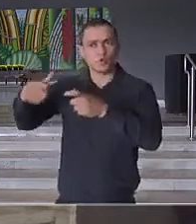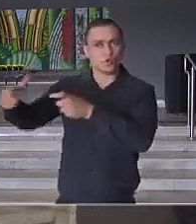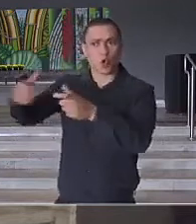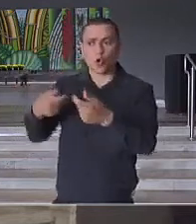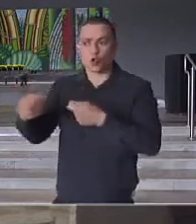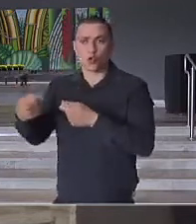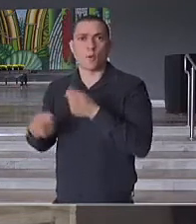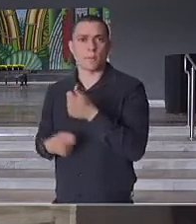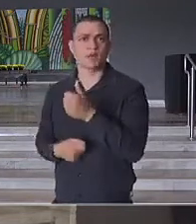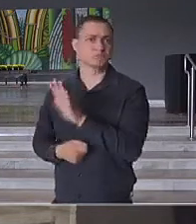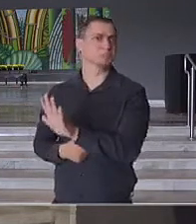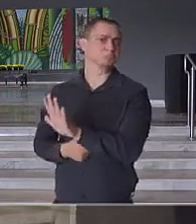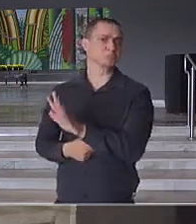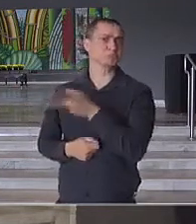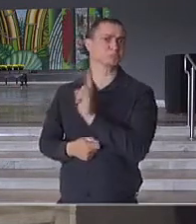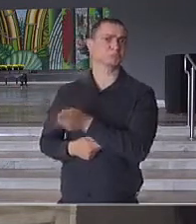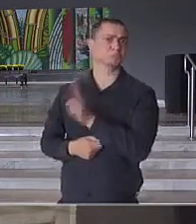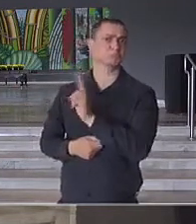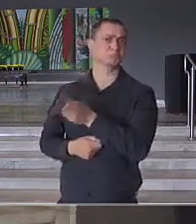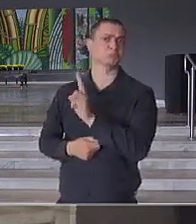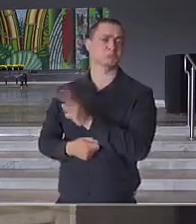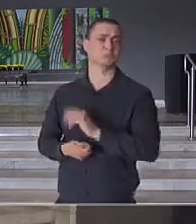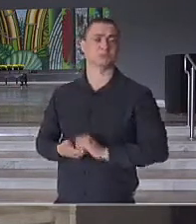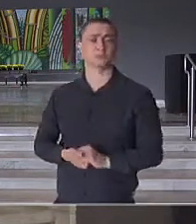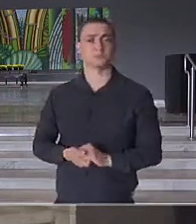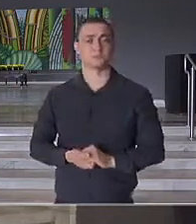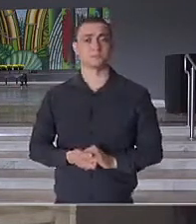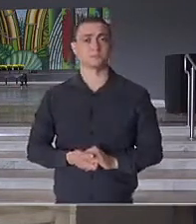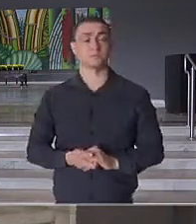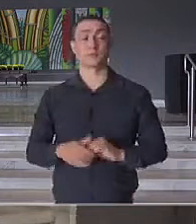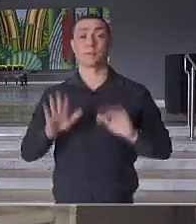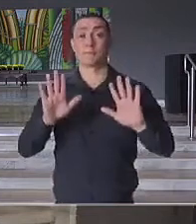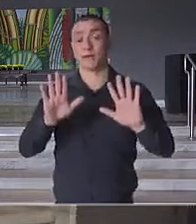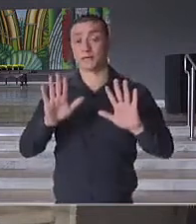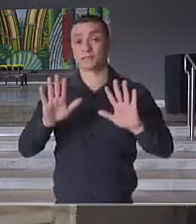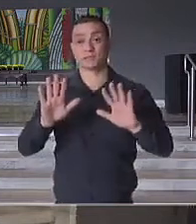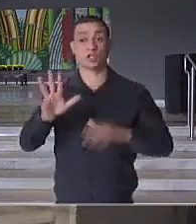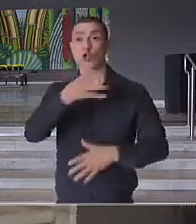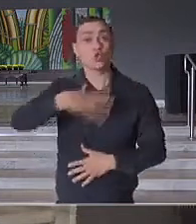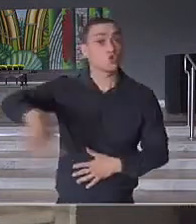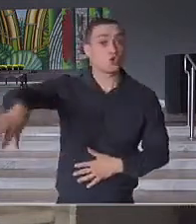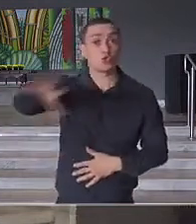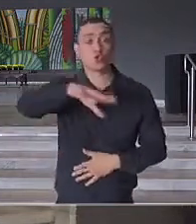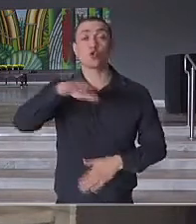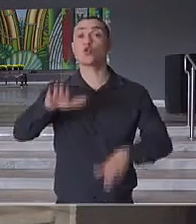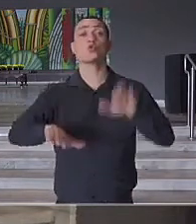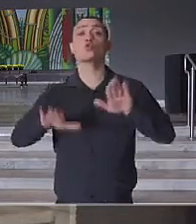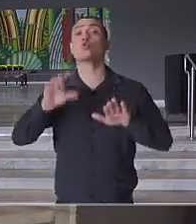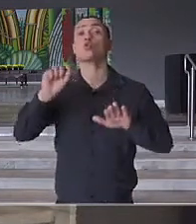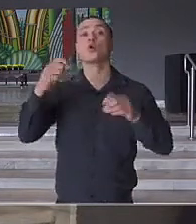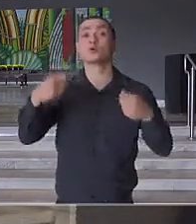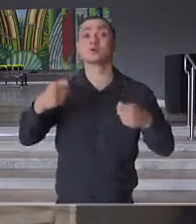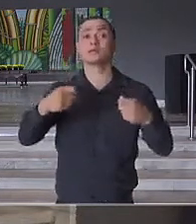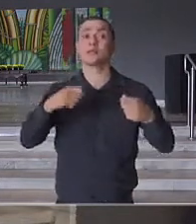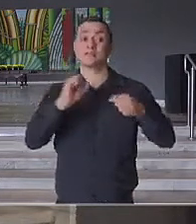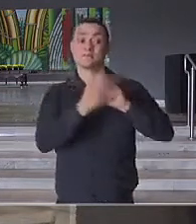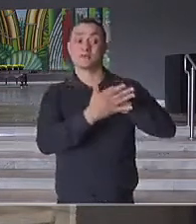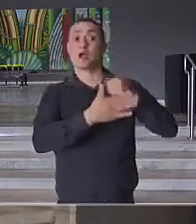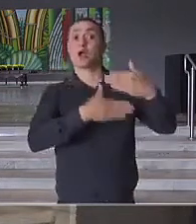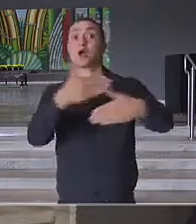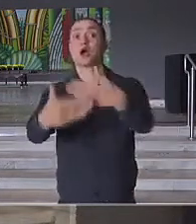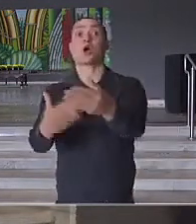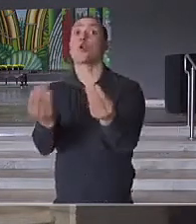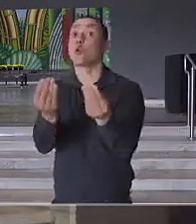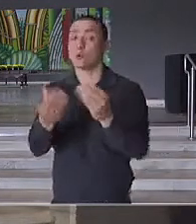ambientes ficam preservados neste momento. Mas tudo isso depende da evolução da